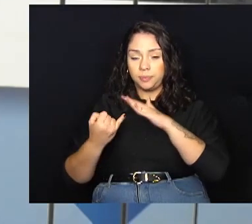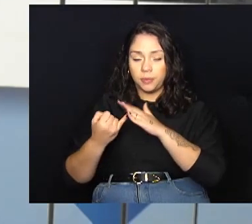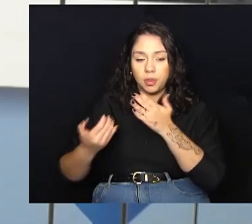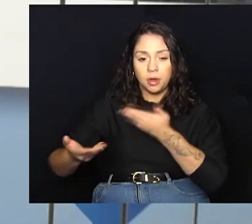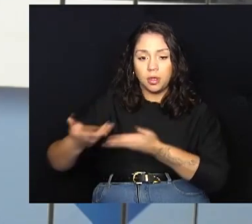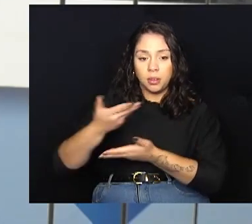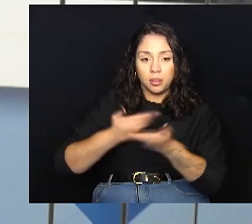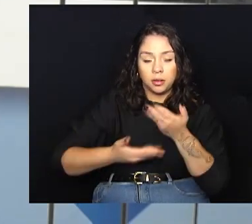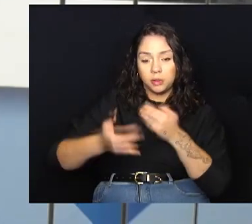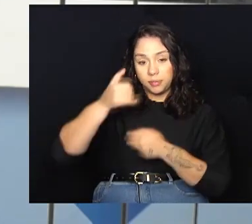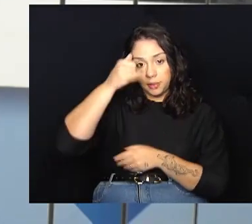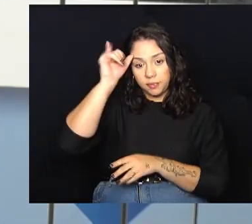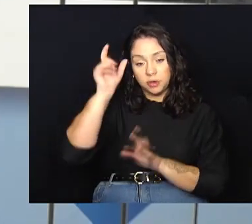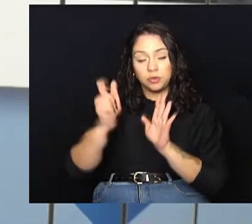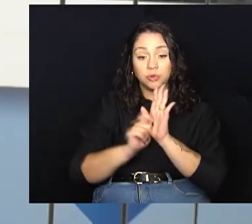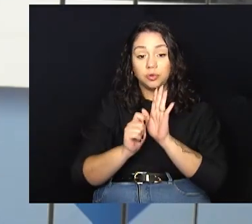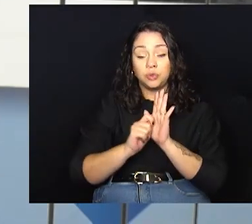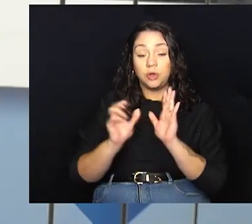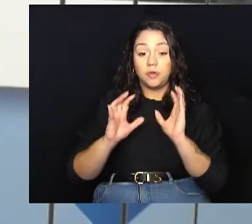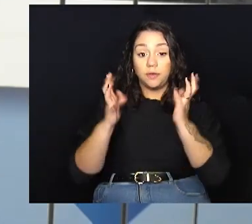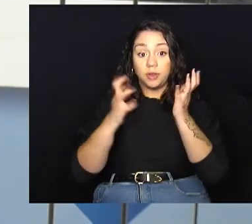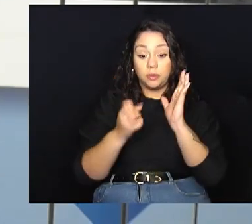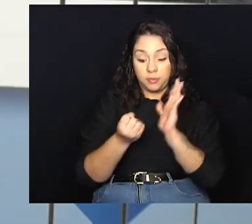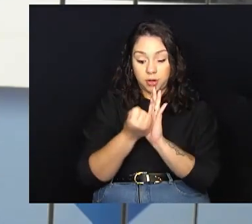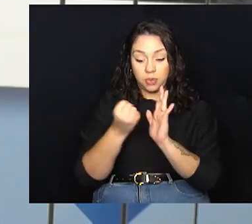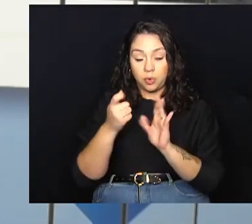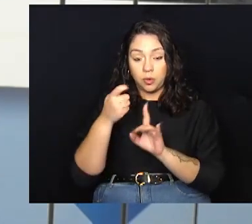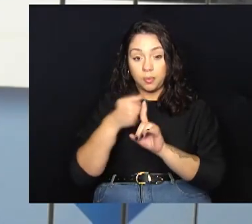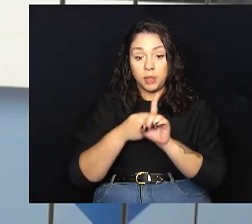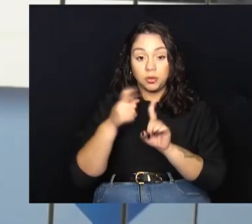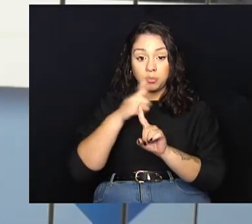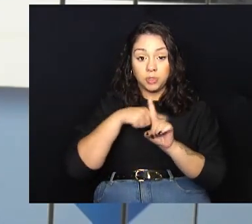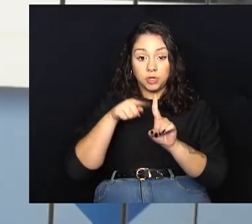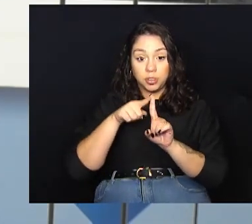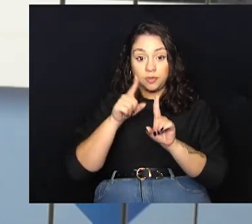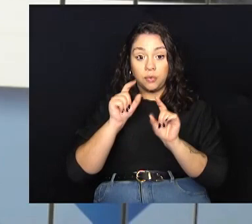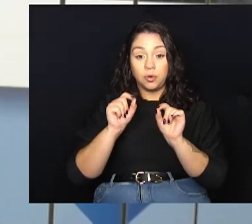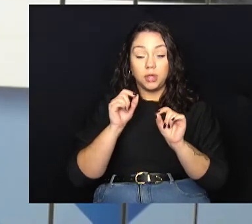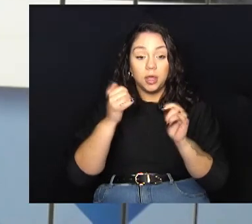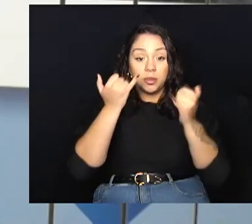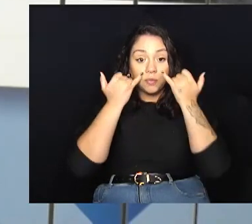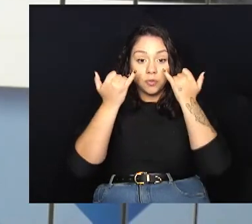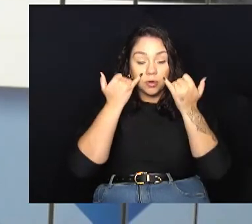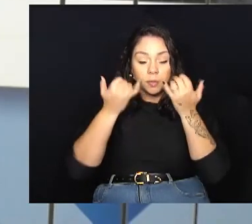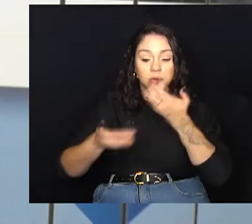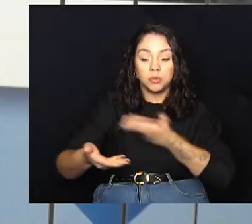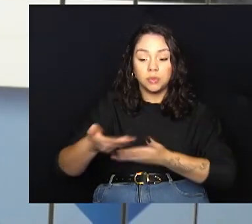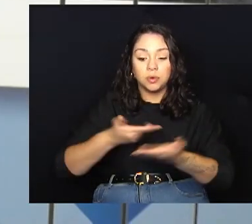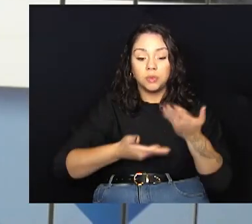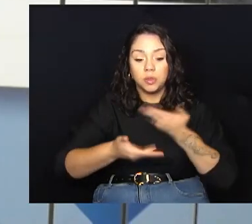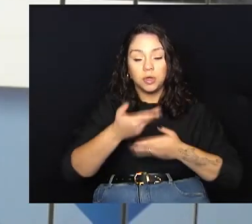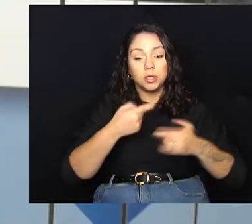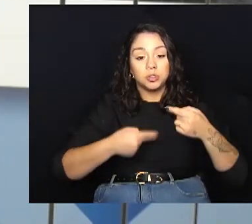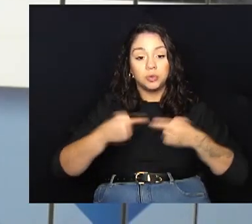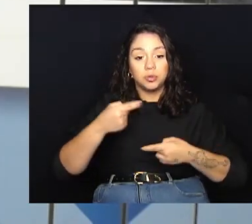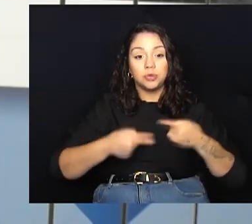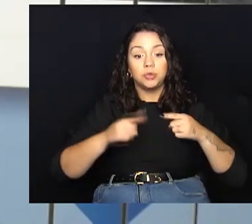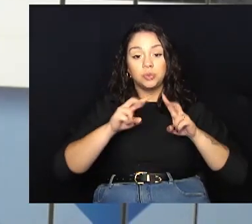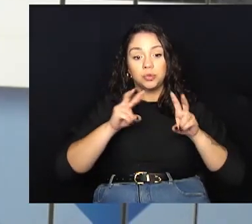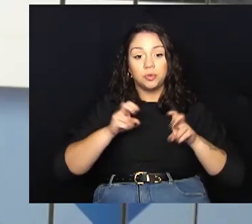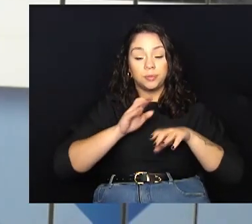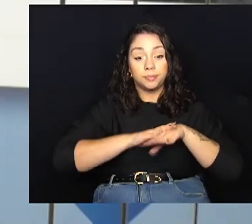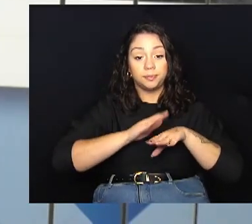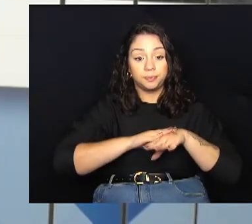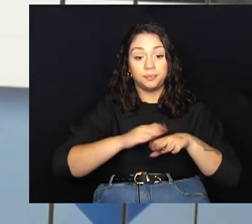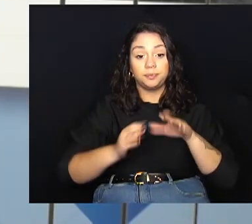de drogas o evento que marcou um mês teve o objetivo troca de informações e debate sobre as ações realizadas